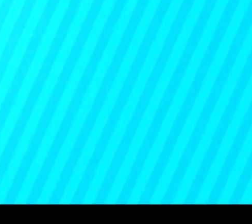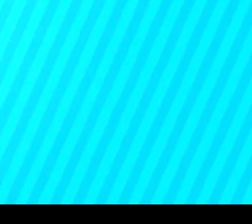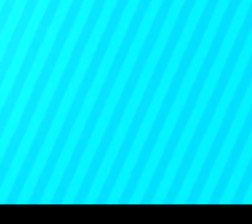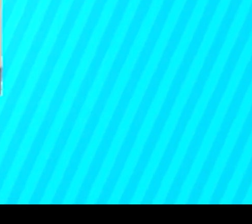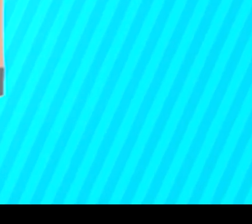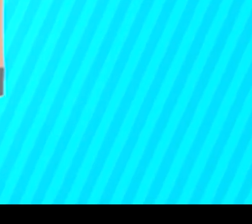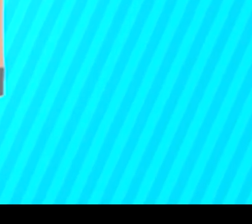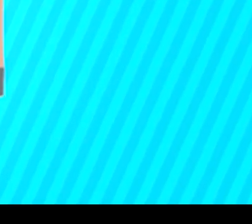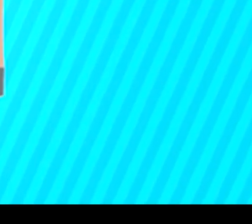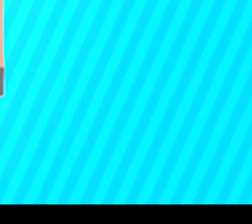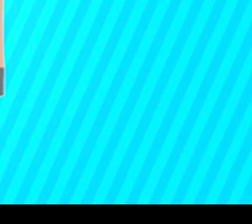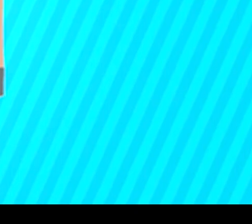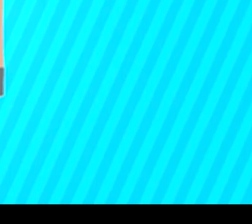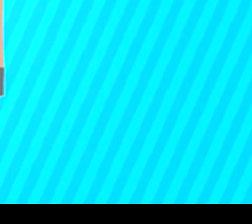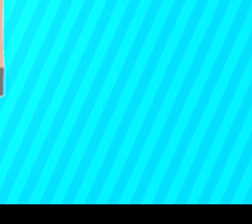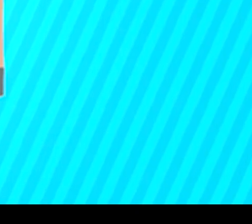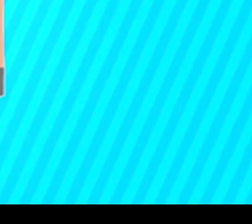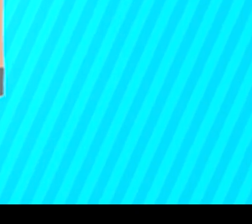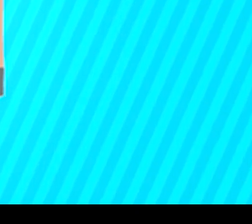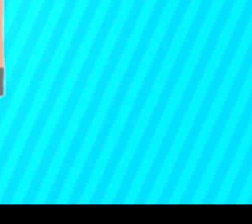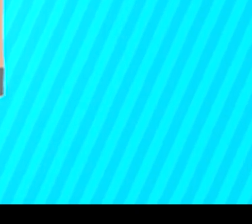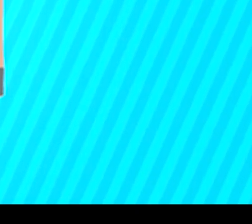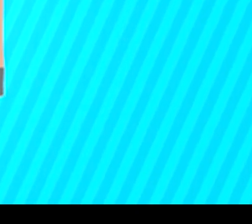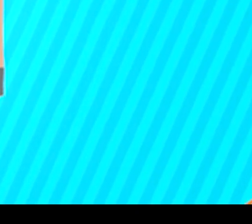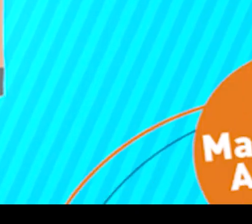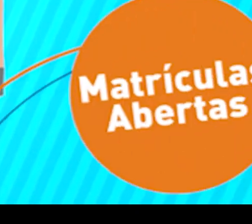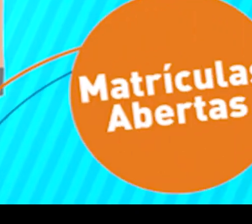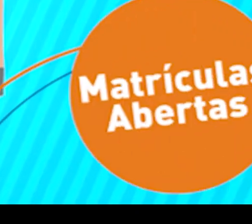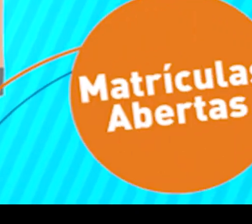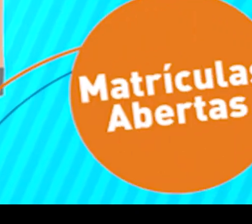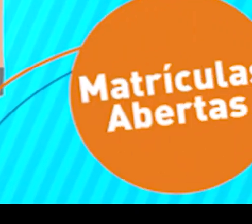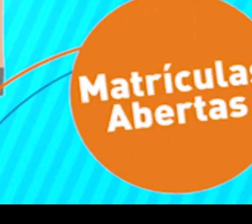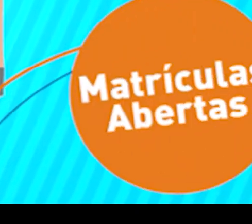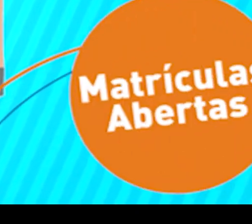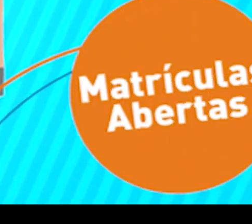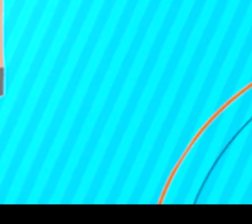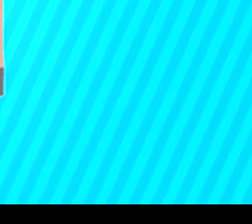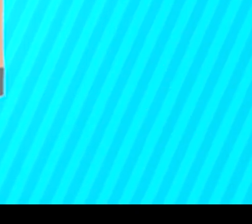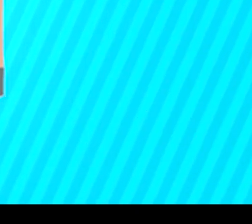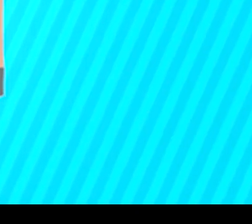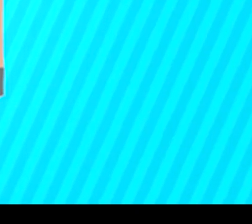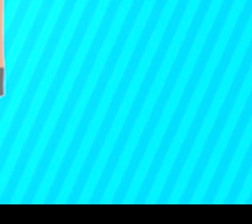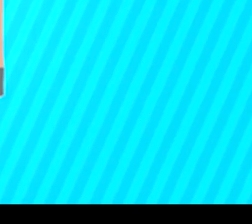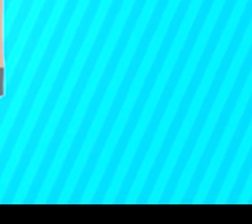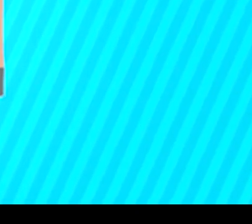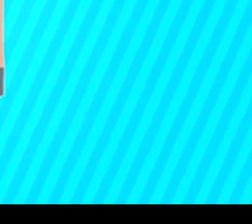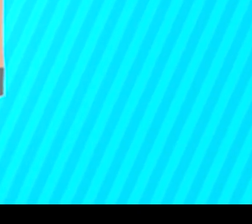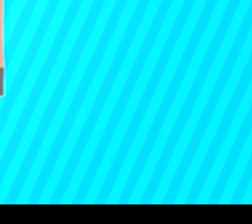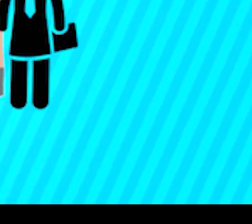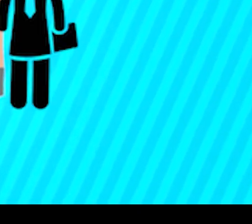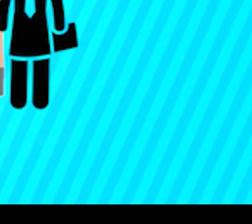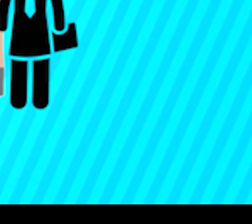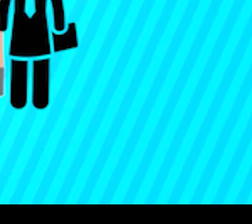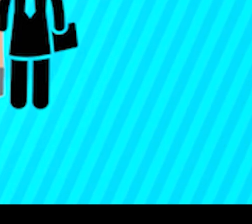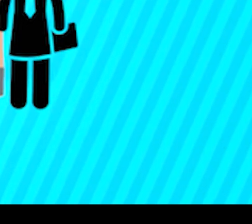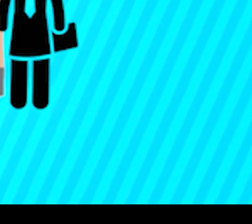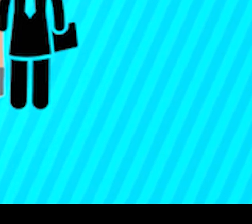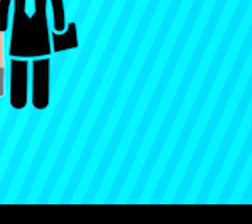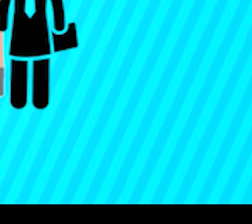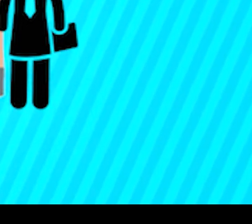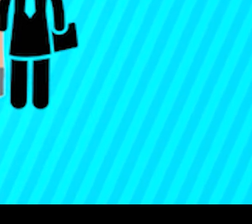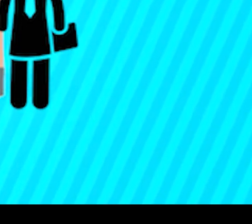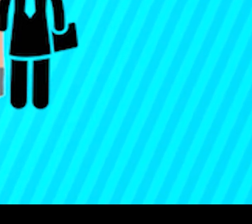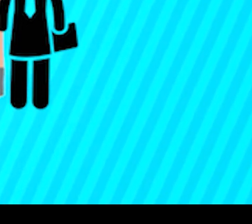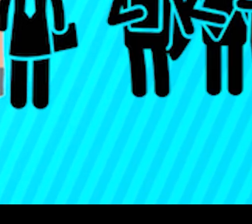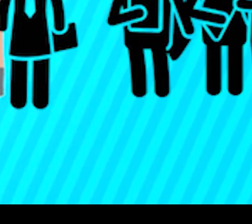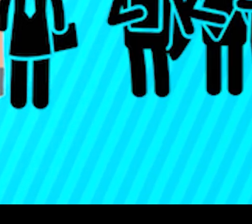A Secretaria Municipal de Educação de Goiânia está com matrículas abertas para a educação de adolescentes, jovens e adultos no período